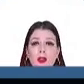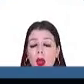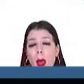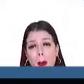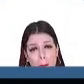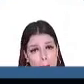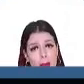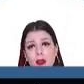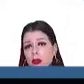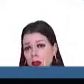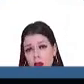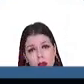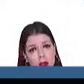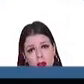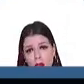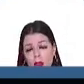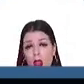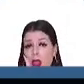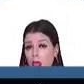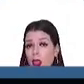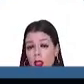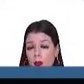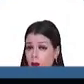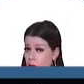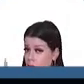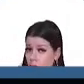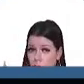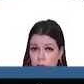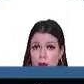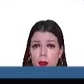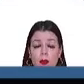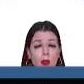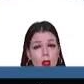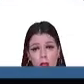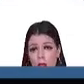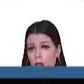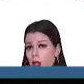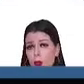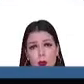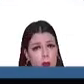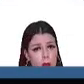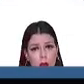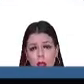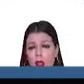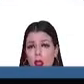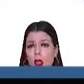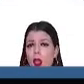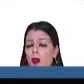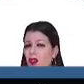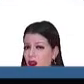será noticiado, é importante essa liberdade total da